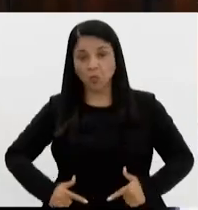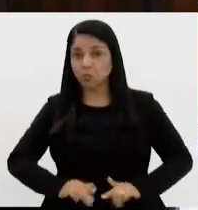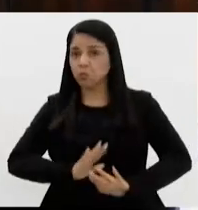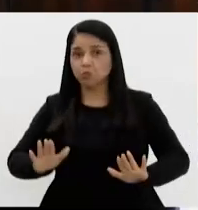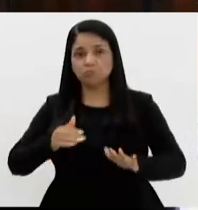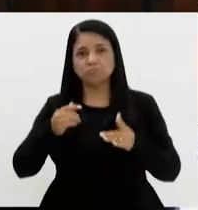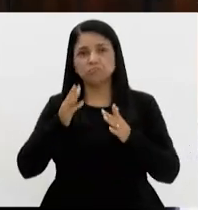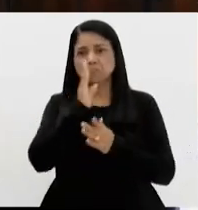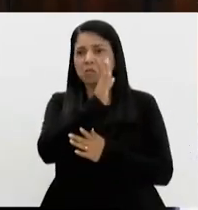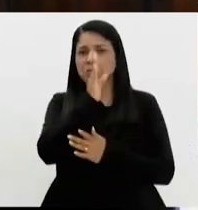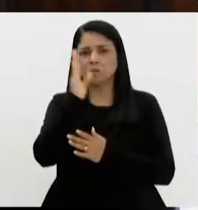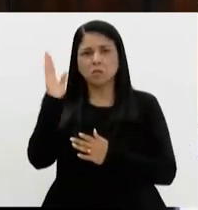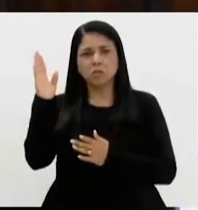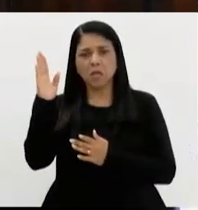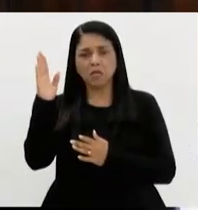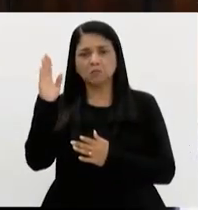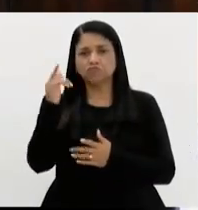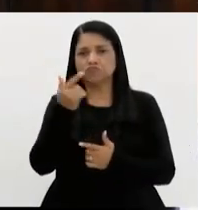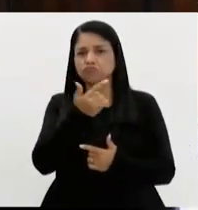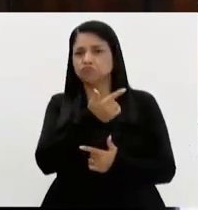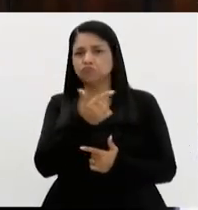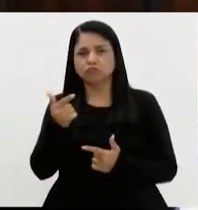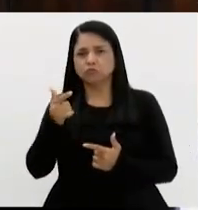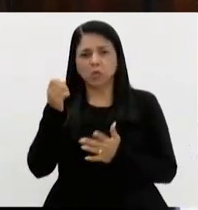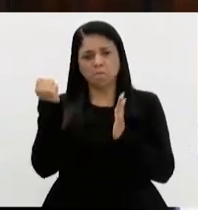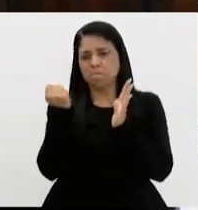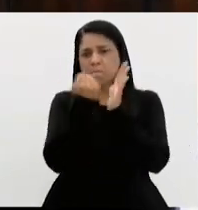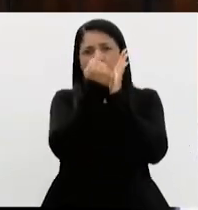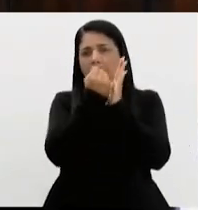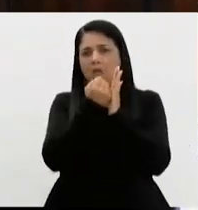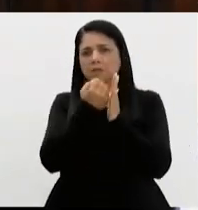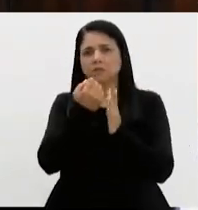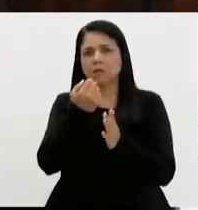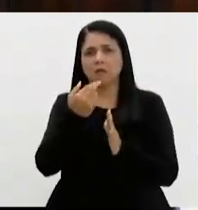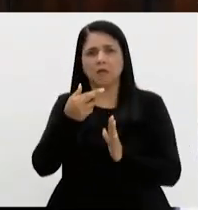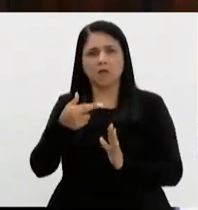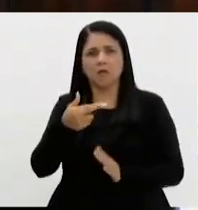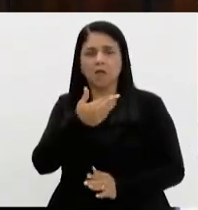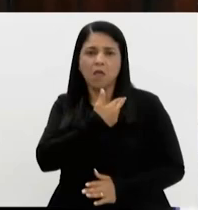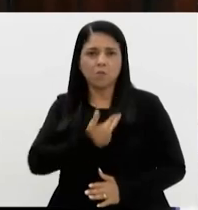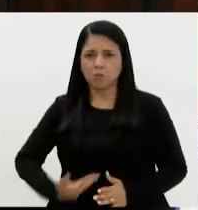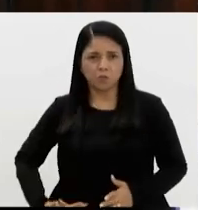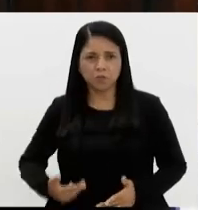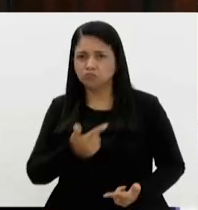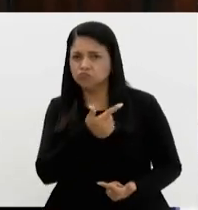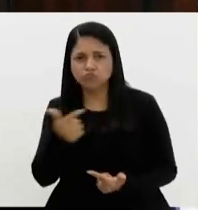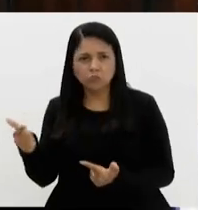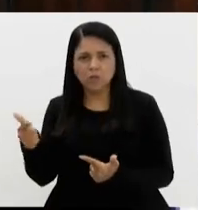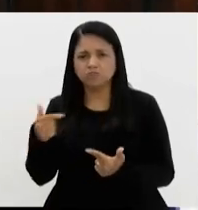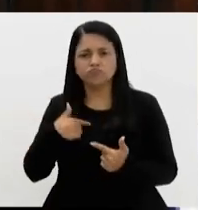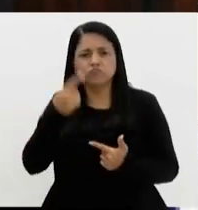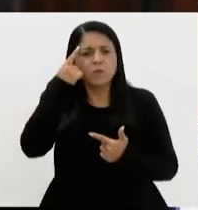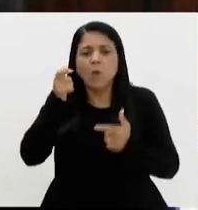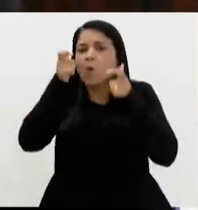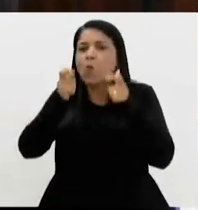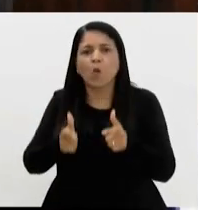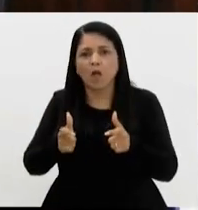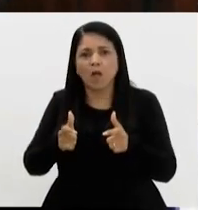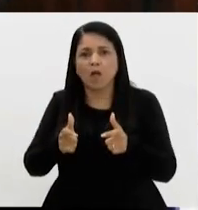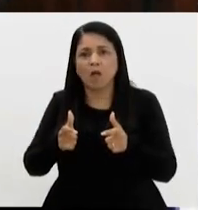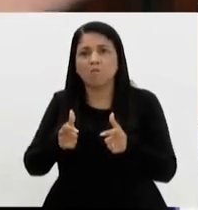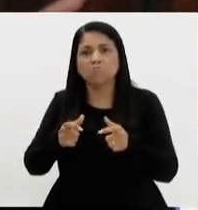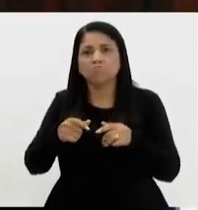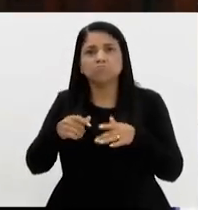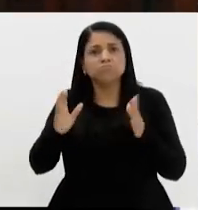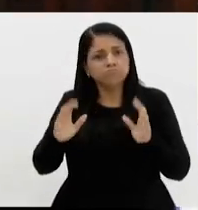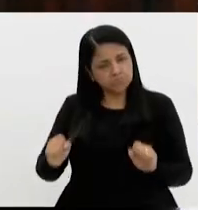biblioteca não não tinha absolutamente nada não tinha brasão da República não dava muito para saber onde é que ele tava eh e eu inclusive dizia que ele podia passar um filtro